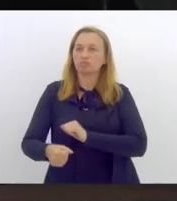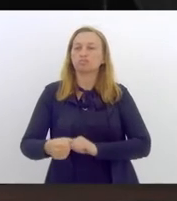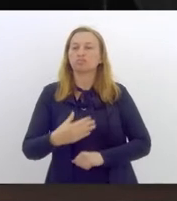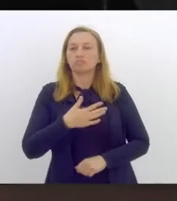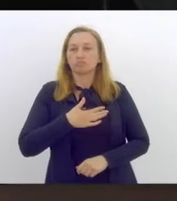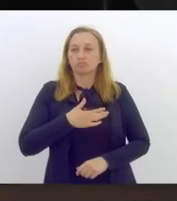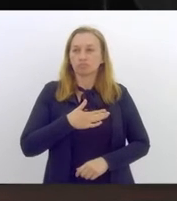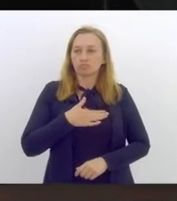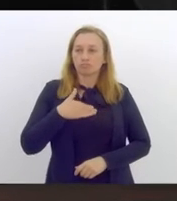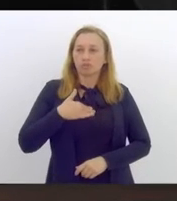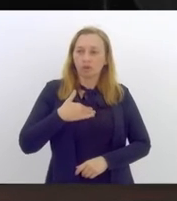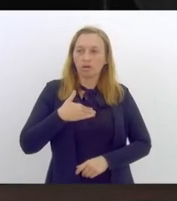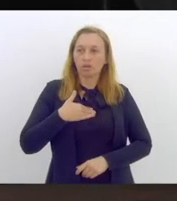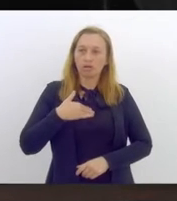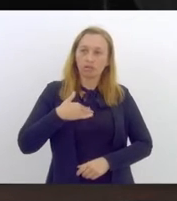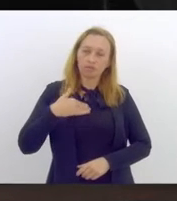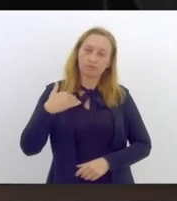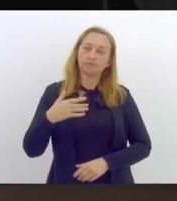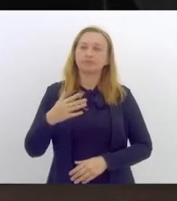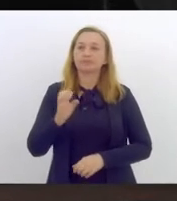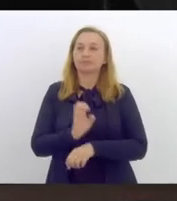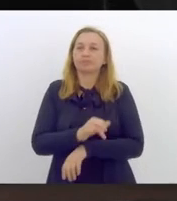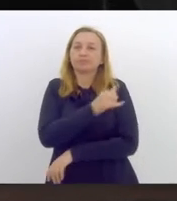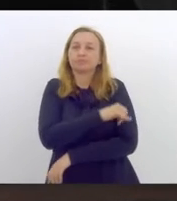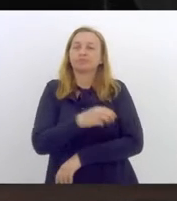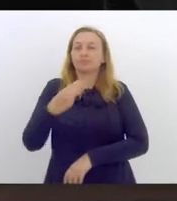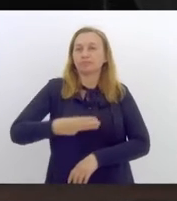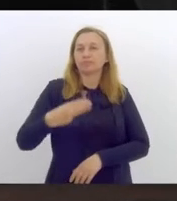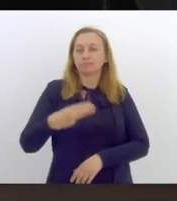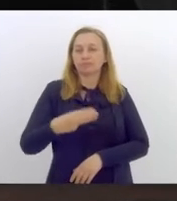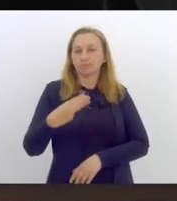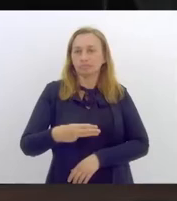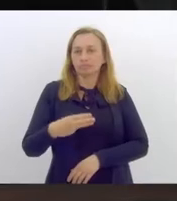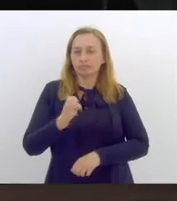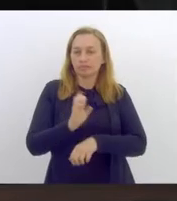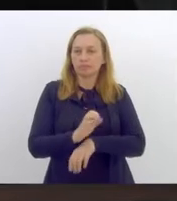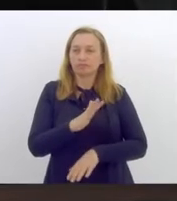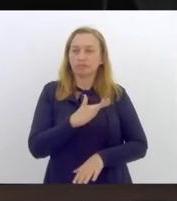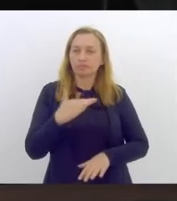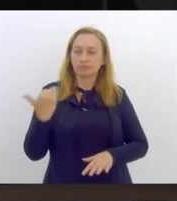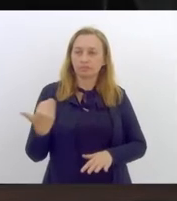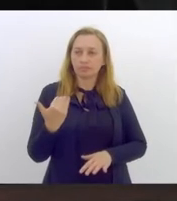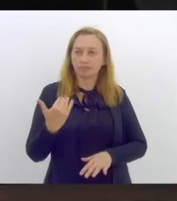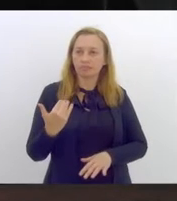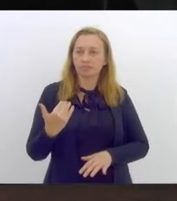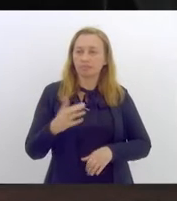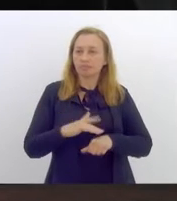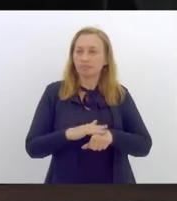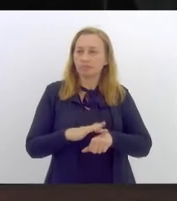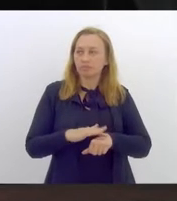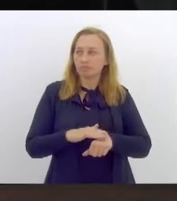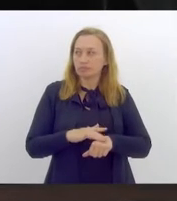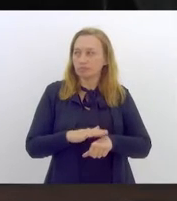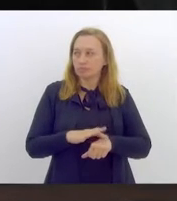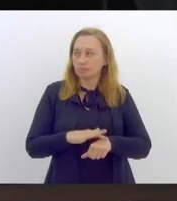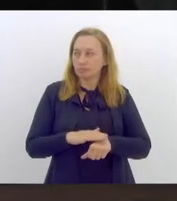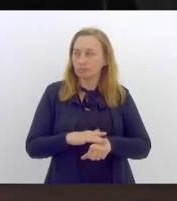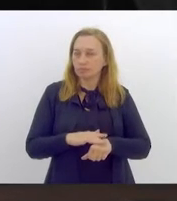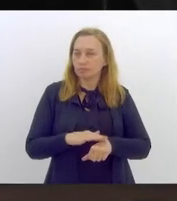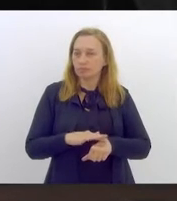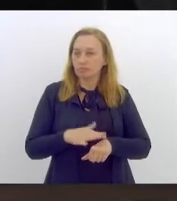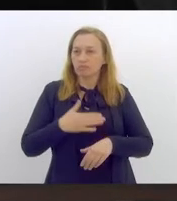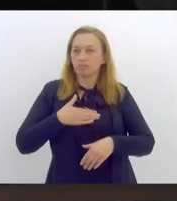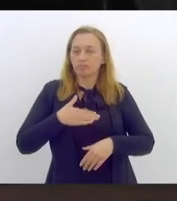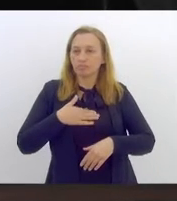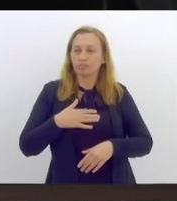tuberculose, né? O Estado do Rio de Janeiro é o terceiro estado em morte por tuberculose, só ficando atrás de Pernambuco e do